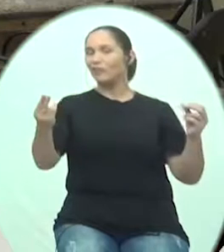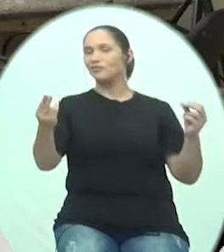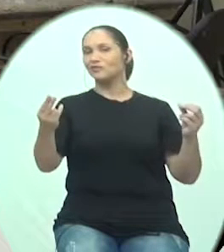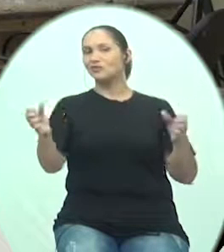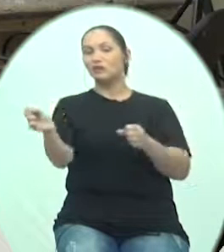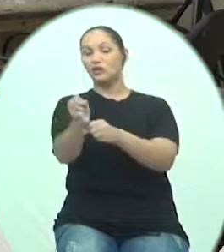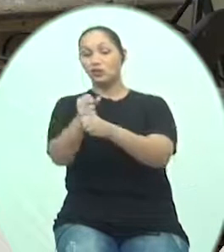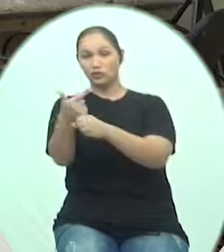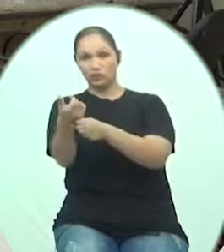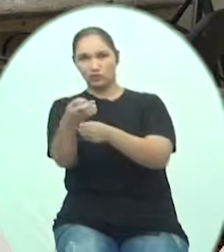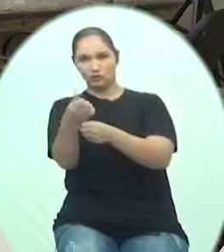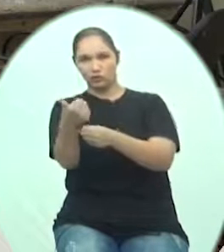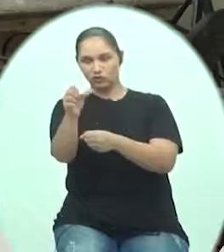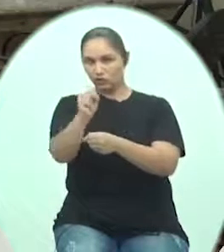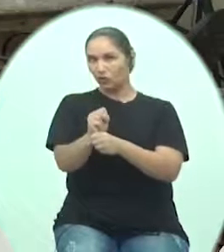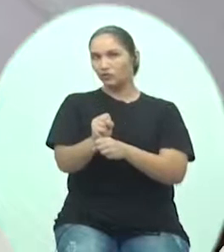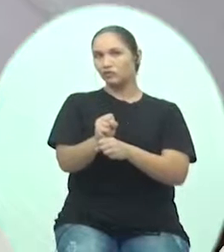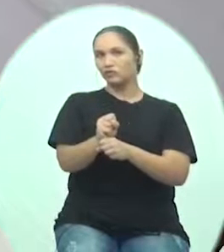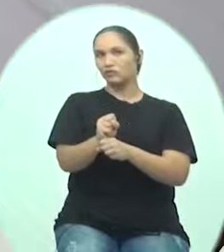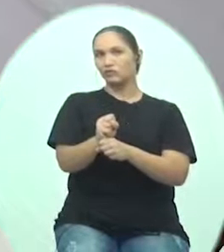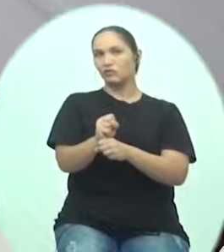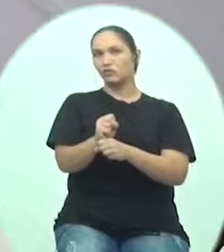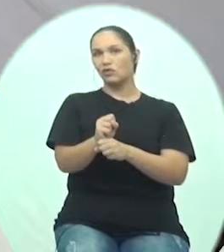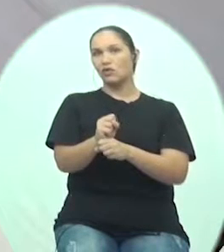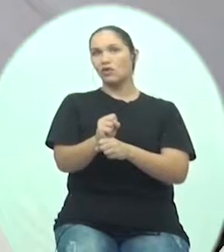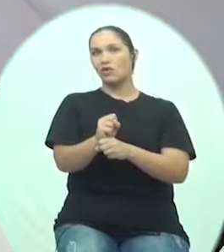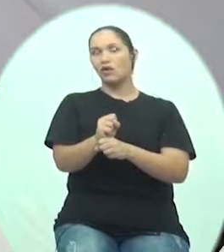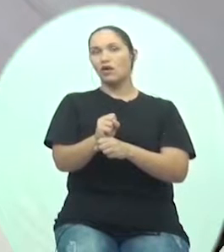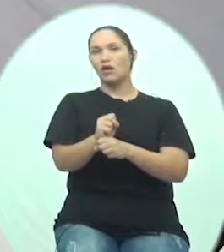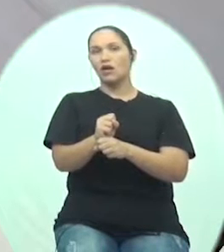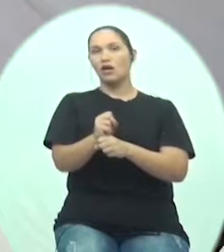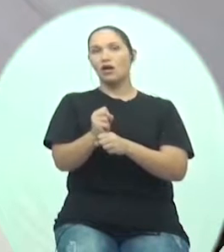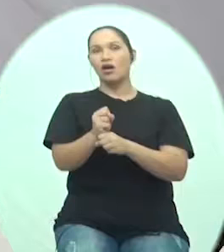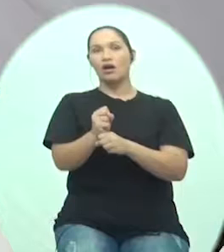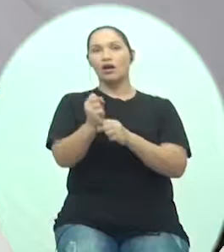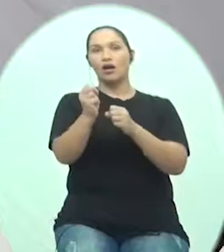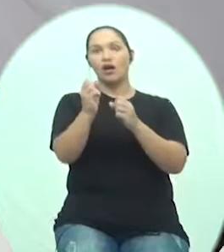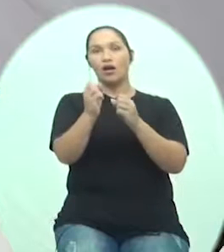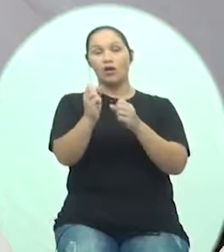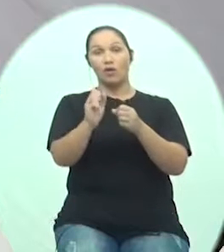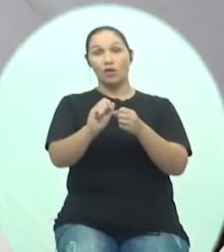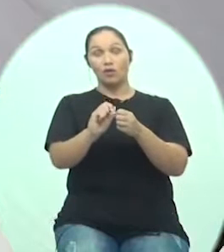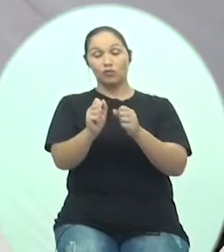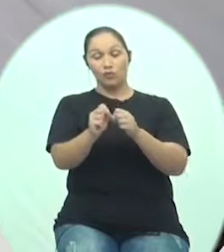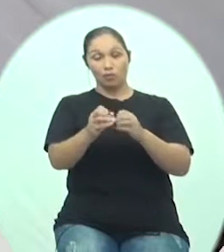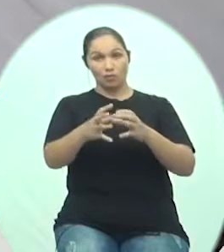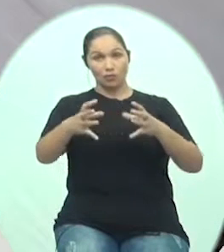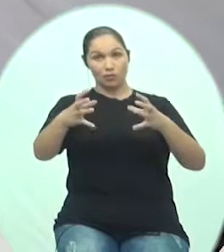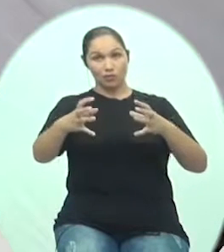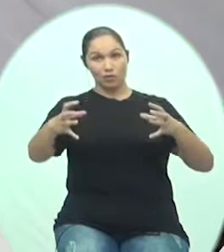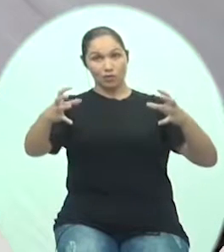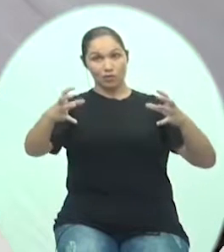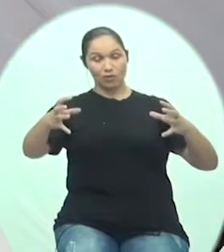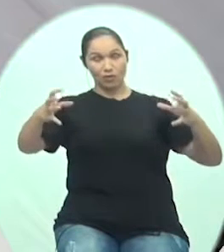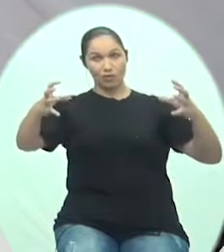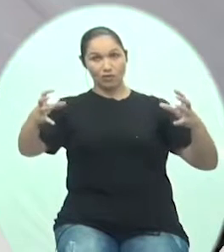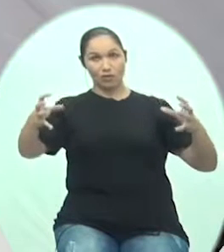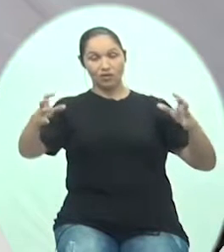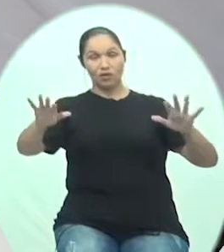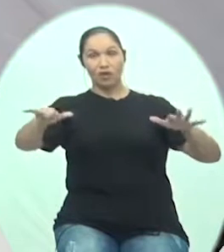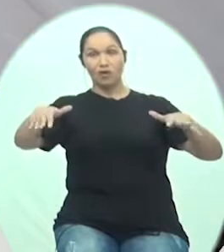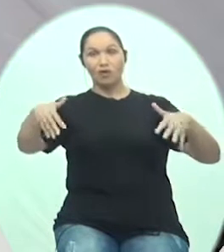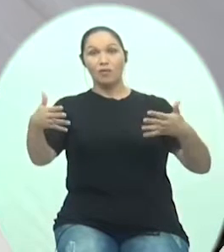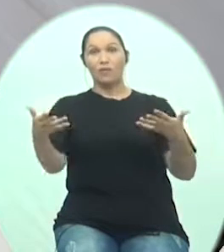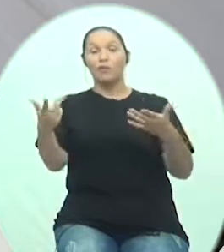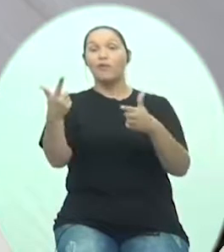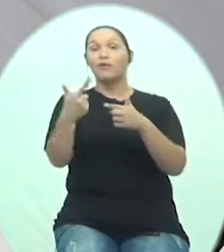2018 a empresa expandiu ainda mais sua presença com entrada do setor de